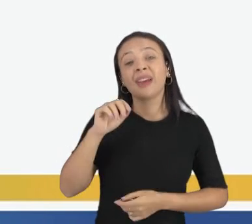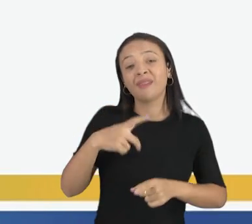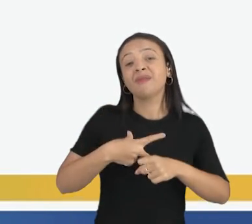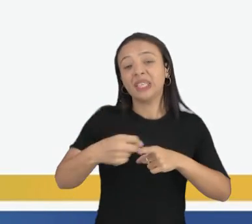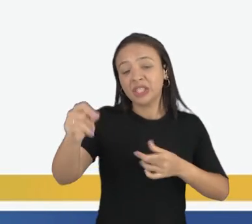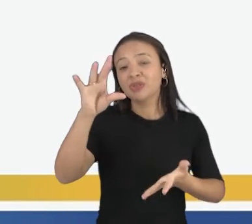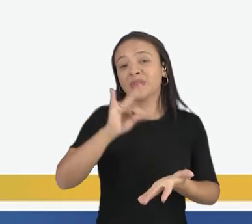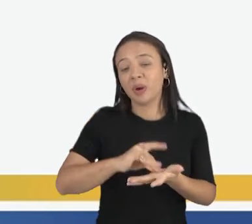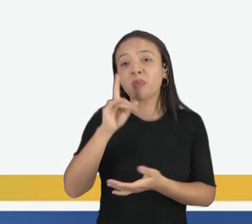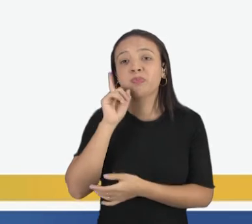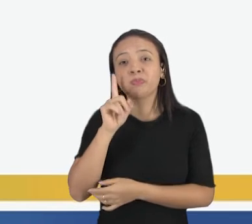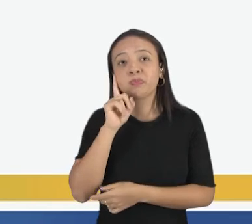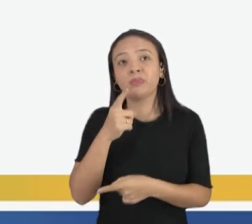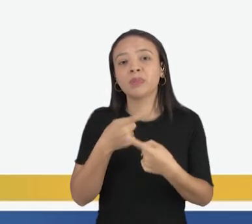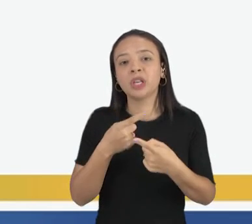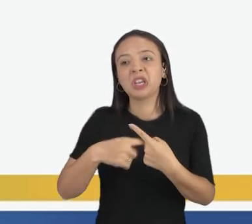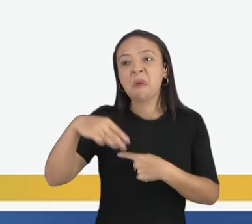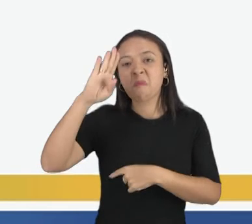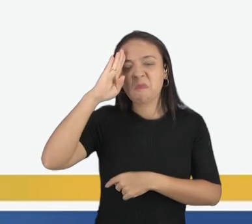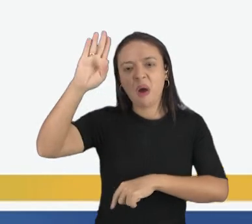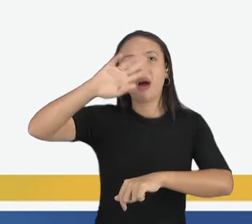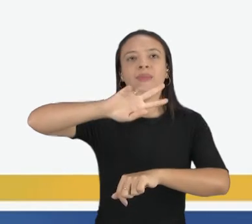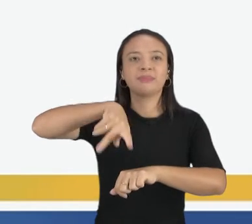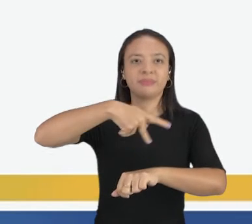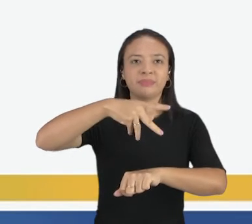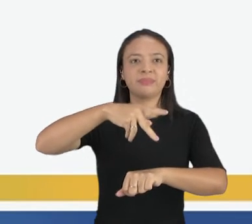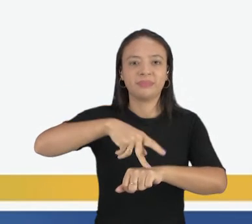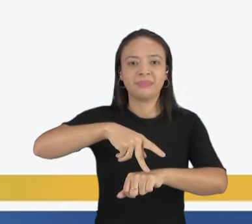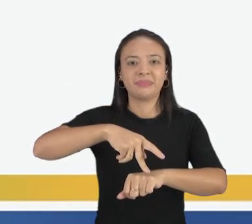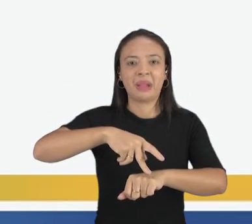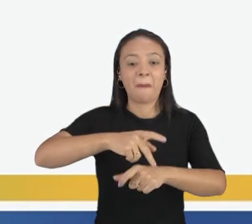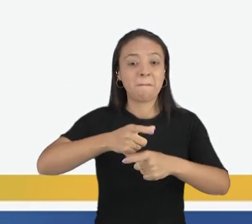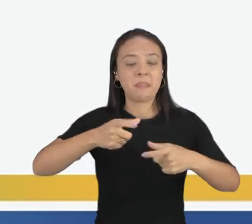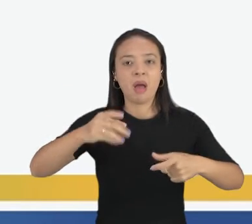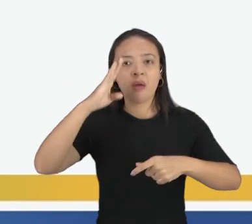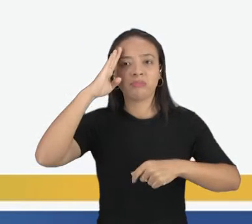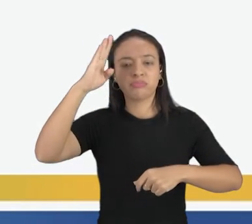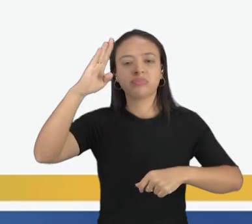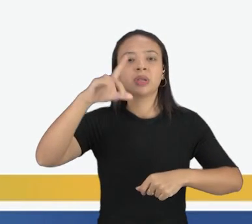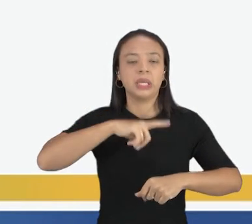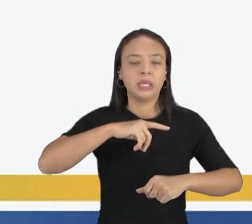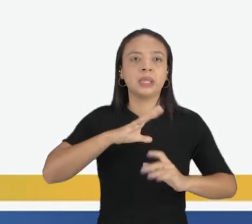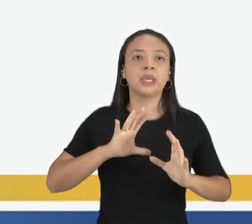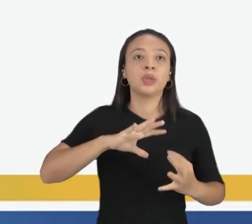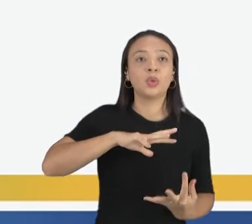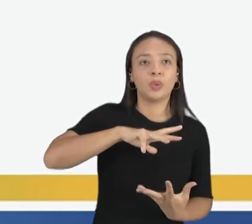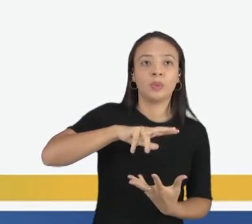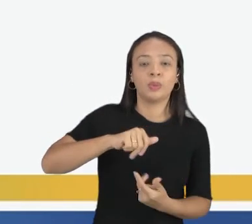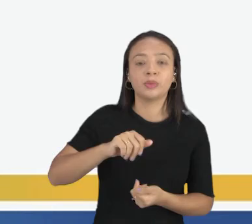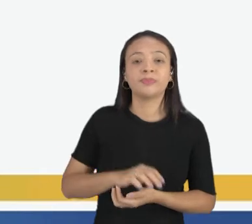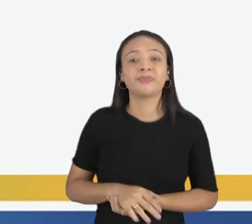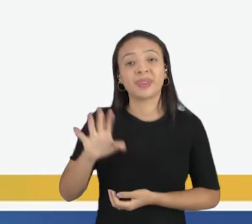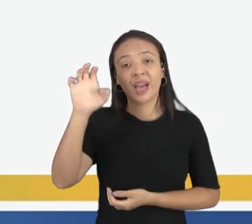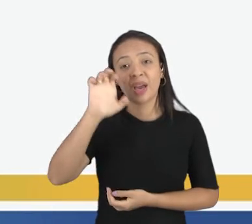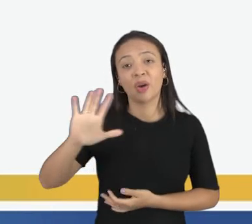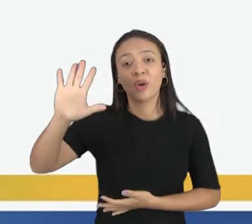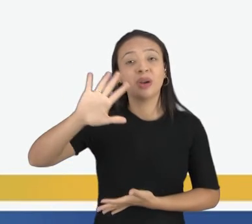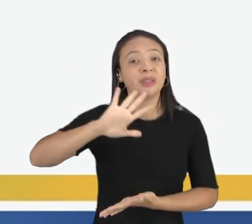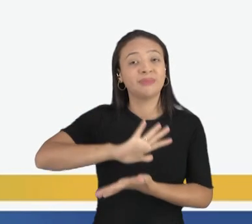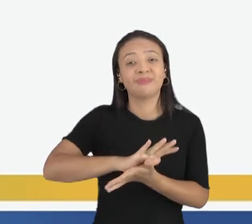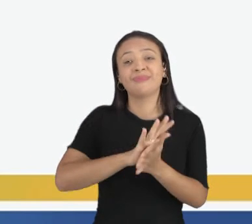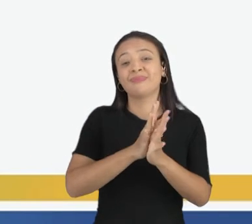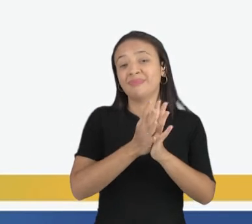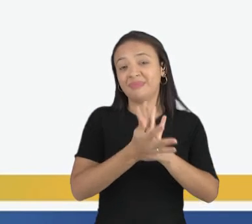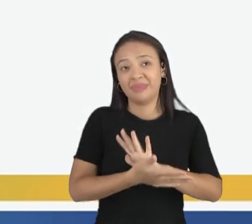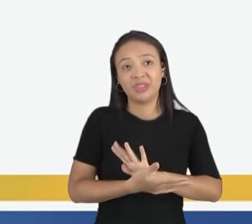que sai da guerra como uma grande potência, a maior potência mundial, né? E a Europa está completamente destruída, né?